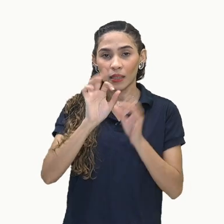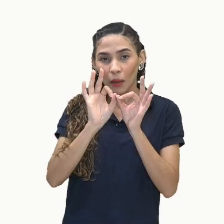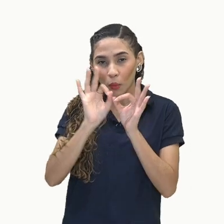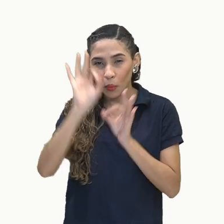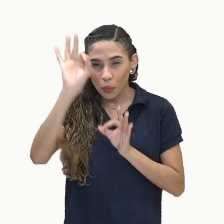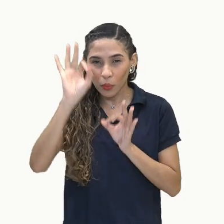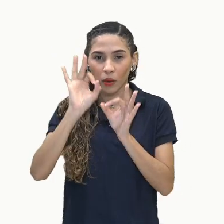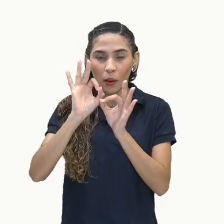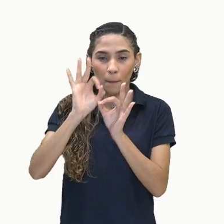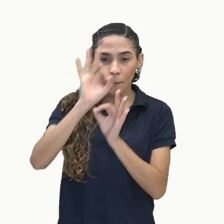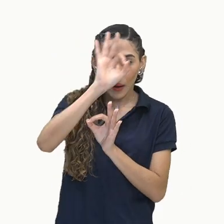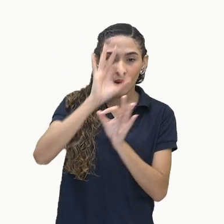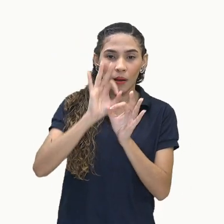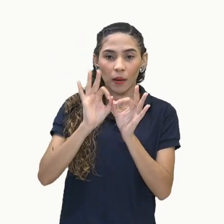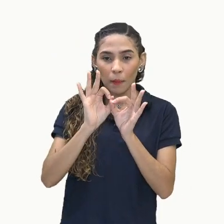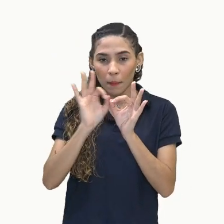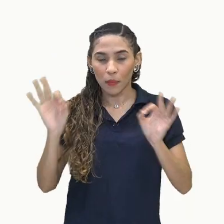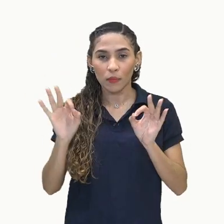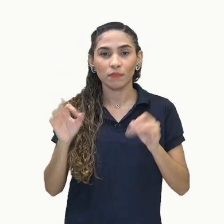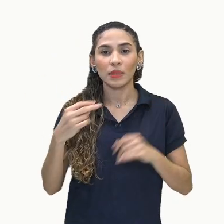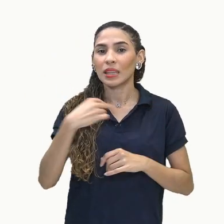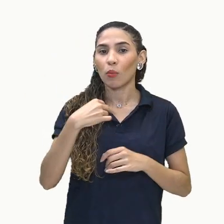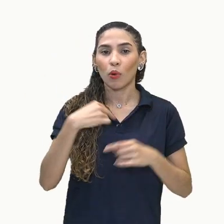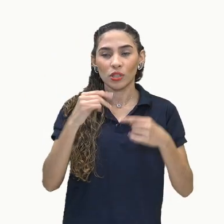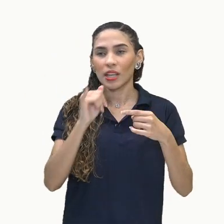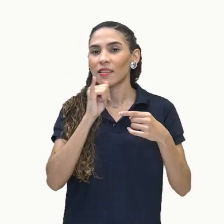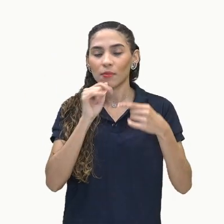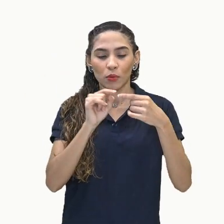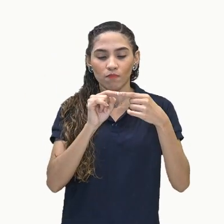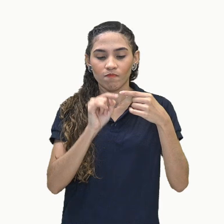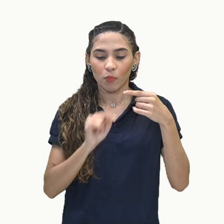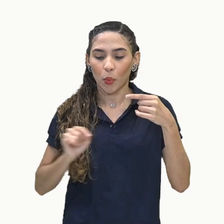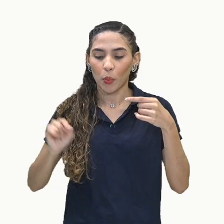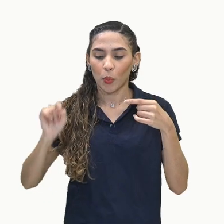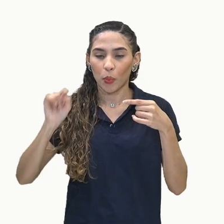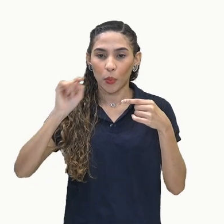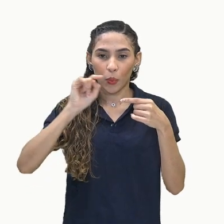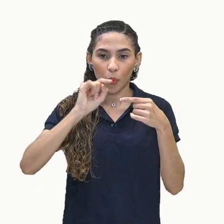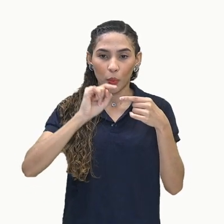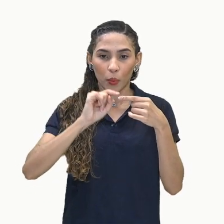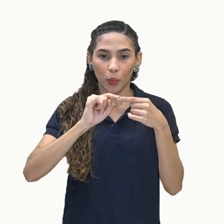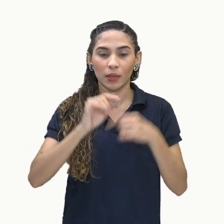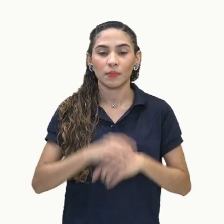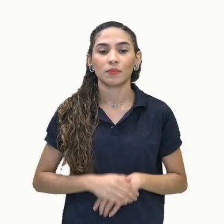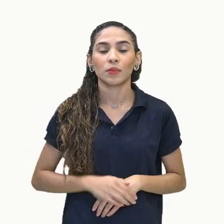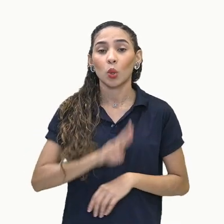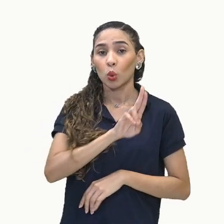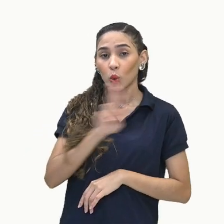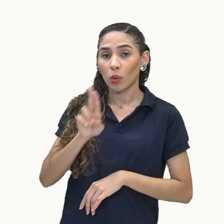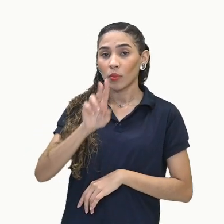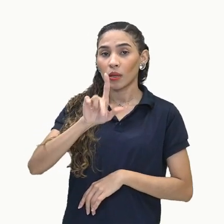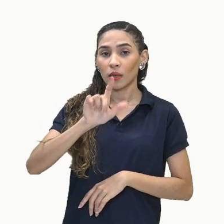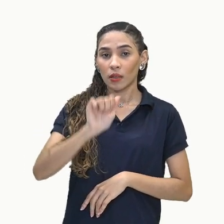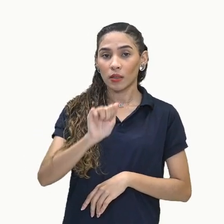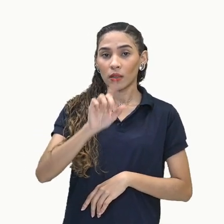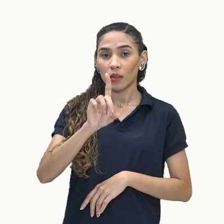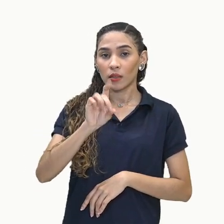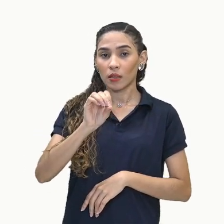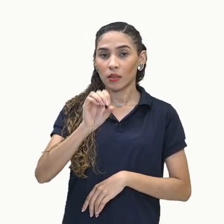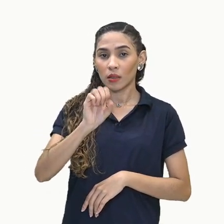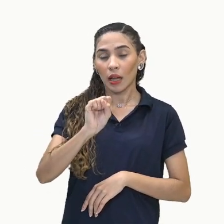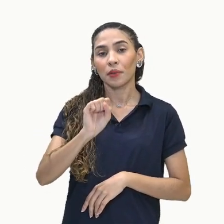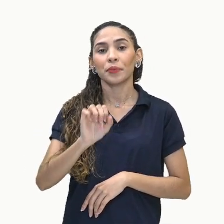Nada, certo? Circular, vamos dizer, que nós chamamos de lados.